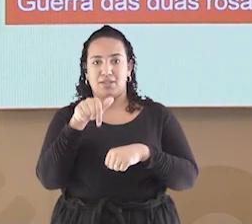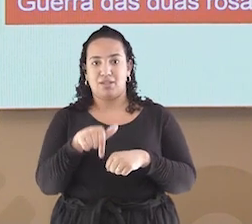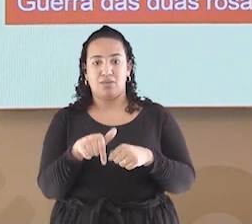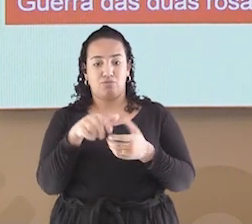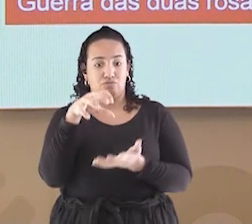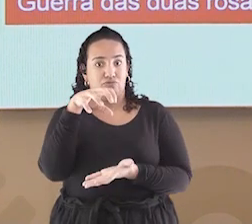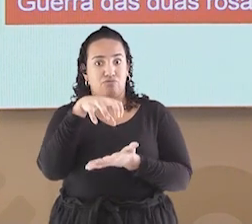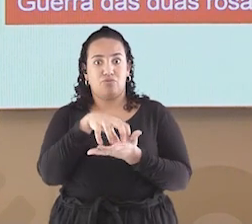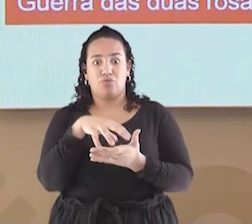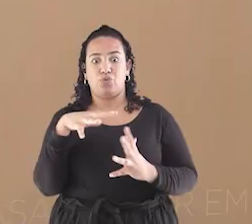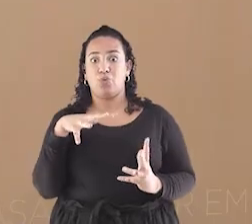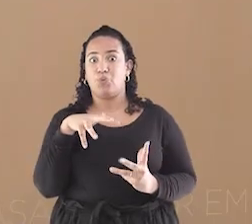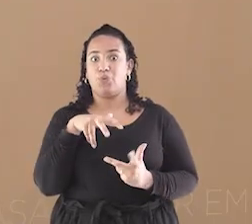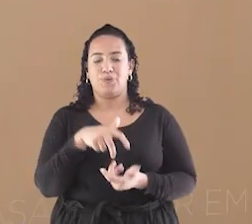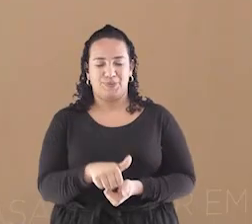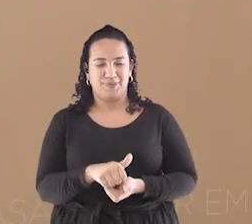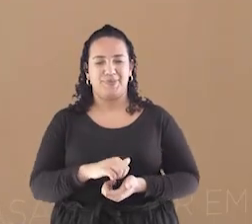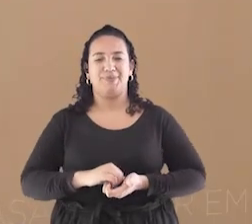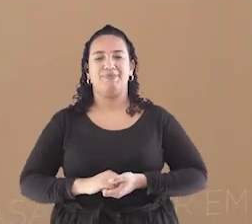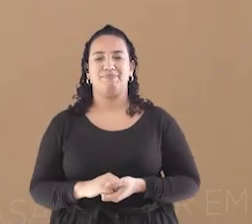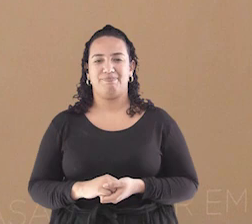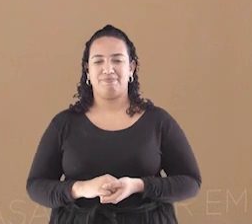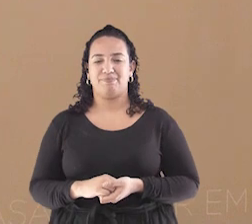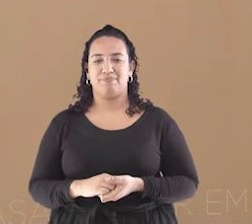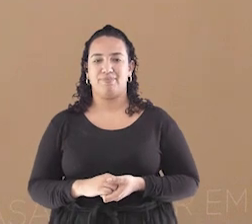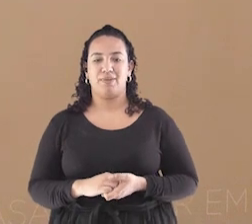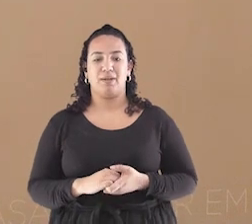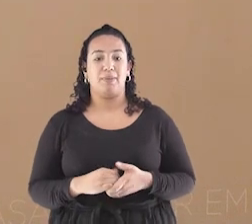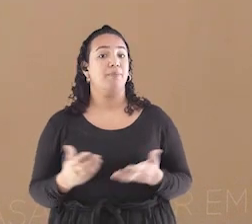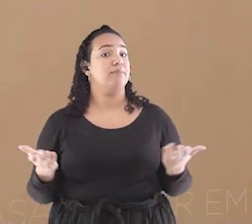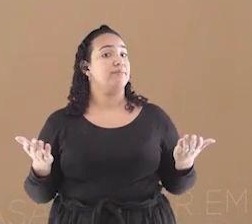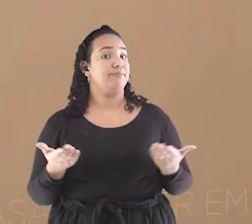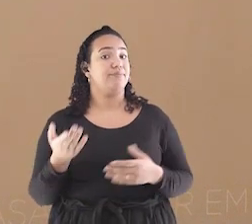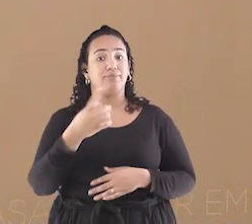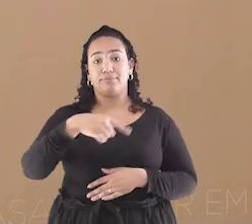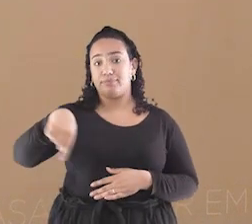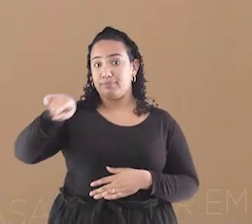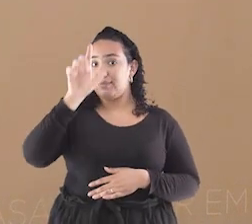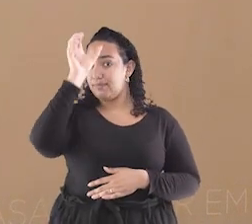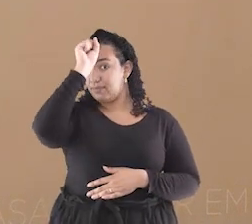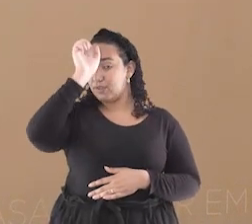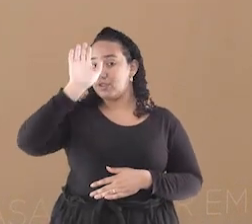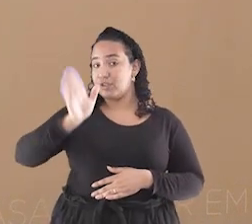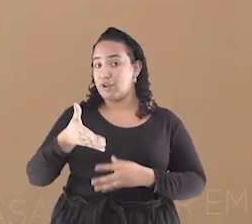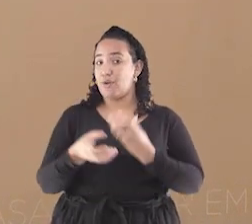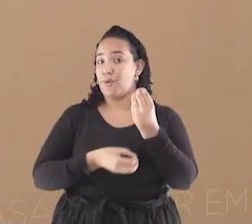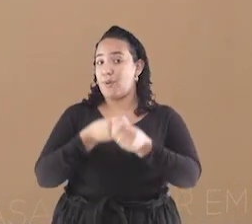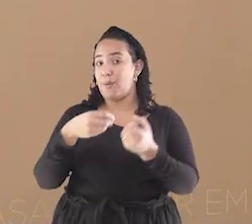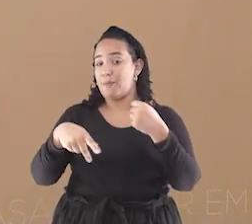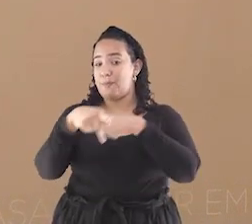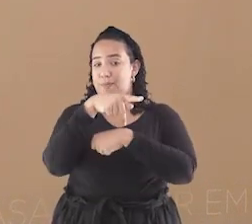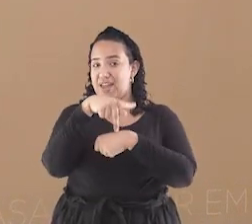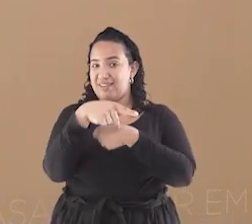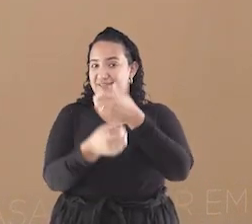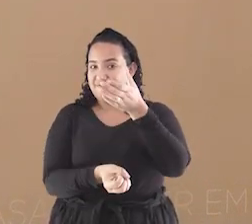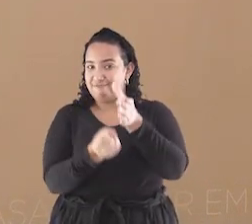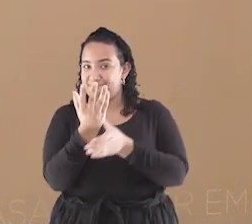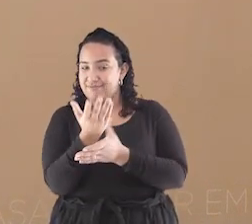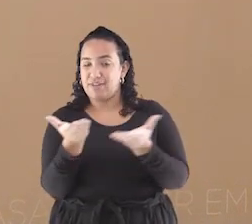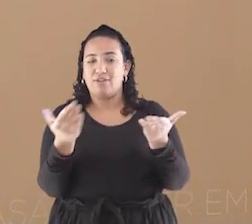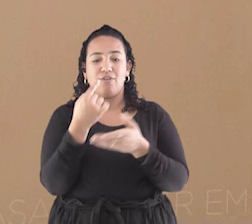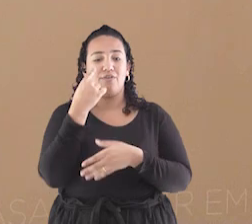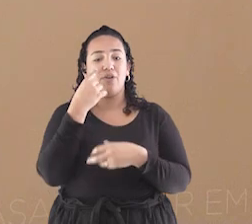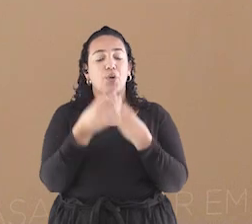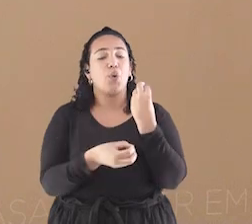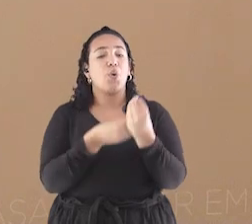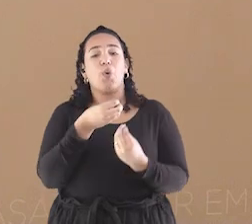alguns séculos depois. Agora que vimos como os principais estados nacionais europeus se formaram, vamos ver como eles